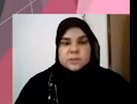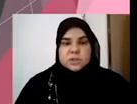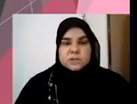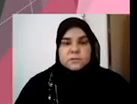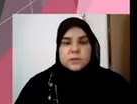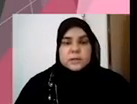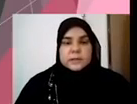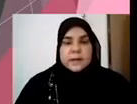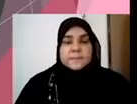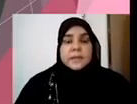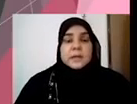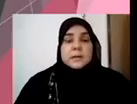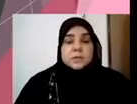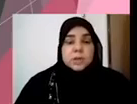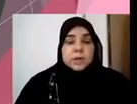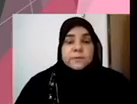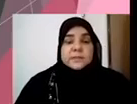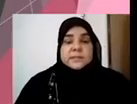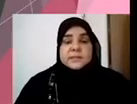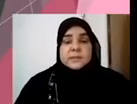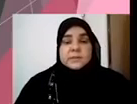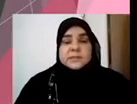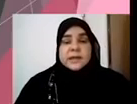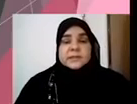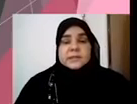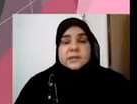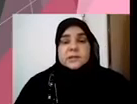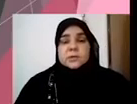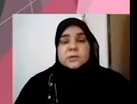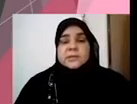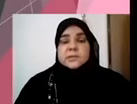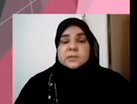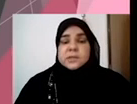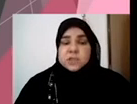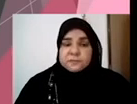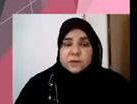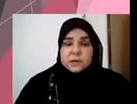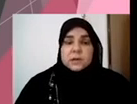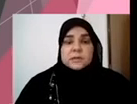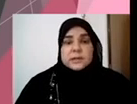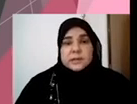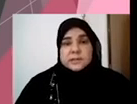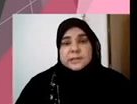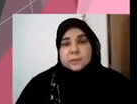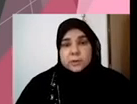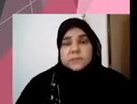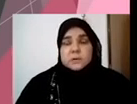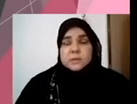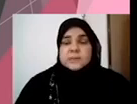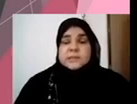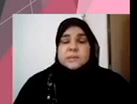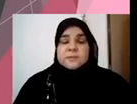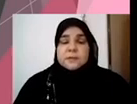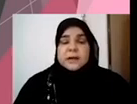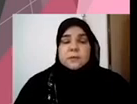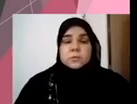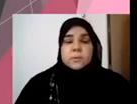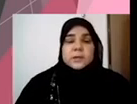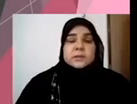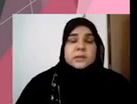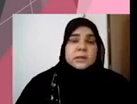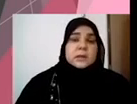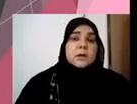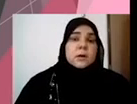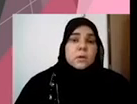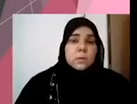ser positivo, tá? Só que o 26 não está escrito em notação científica. Teria que ser 2,6 para ficar um